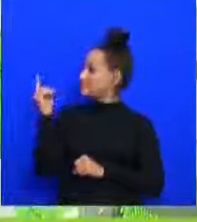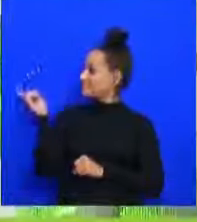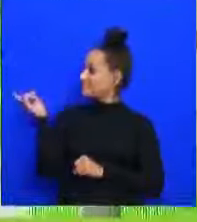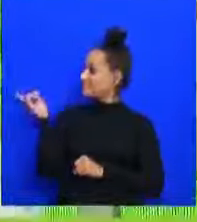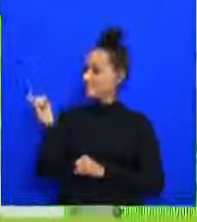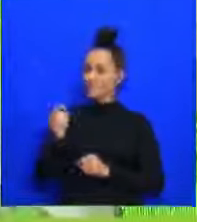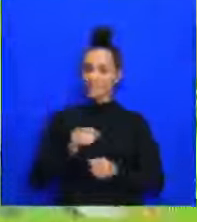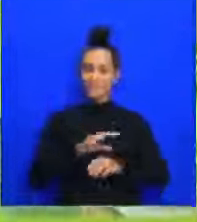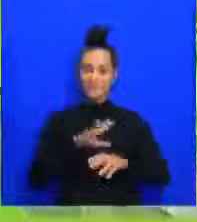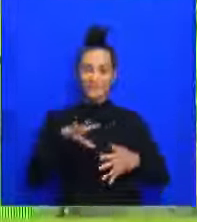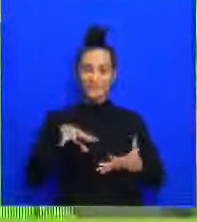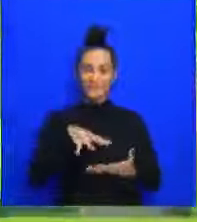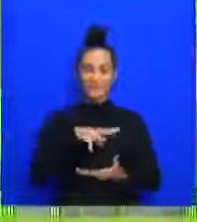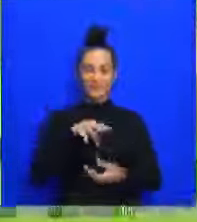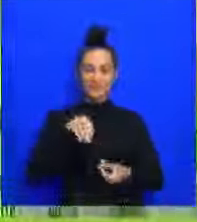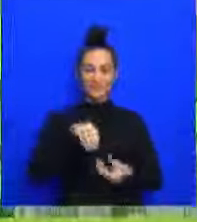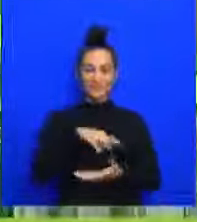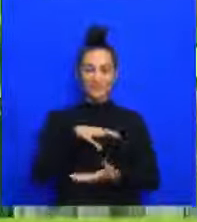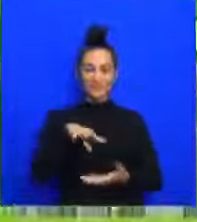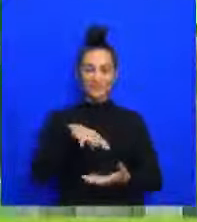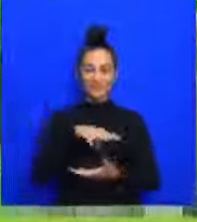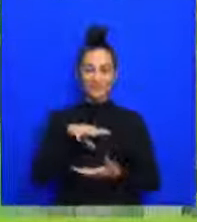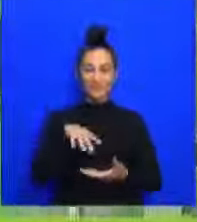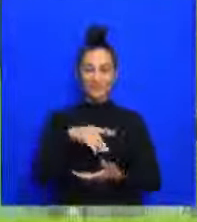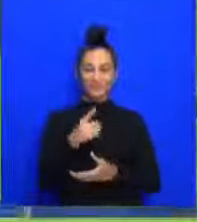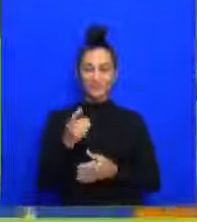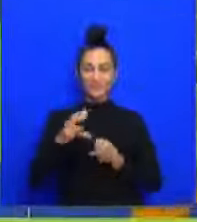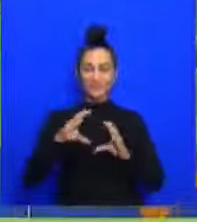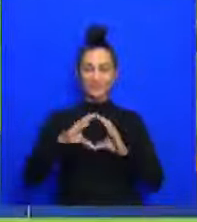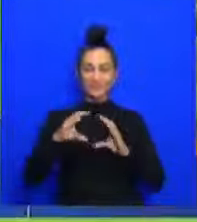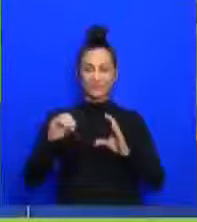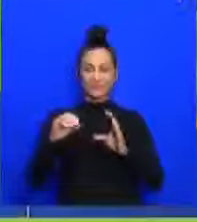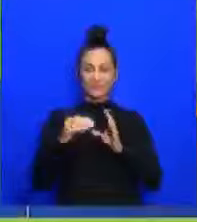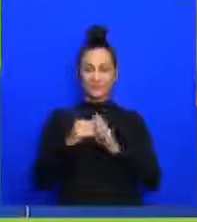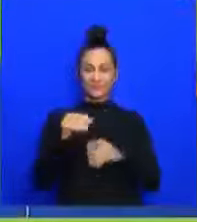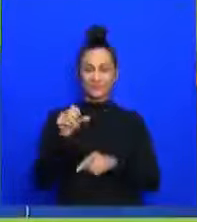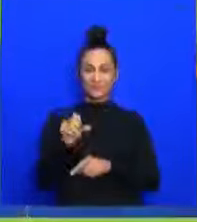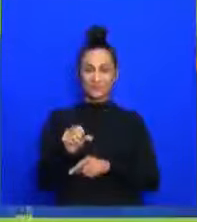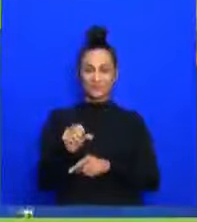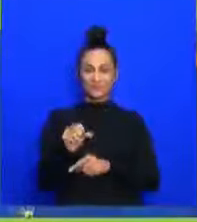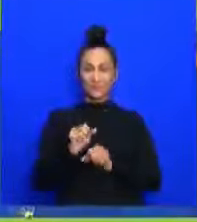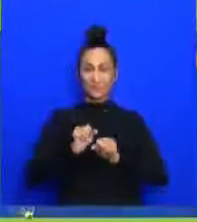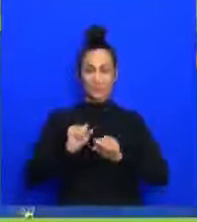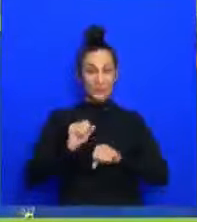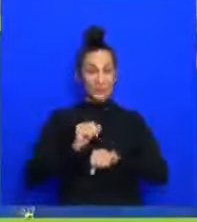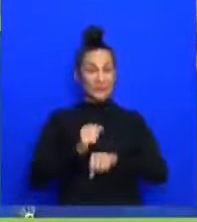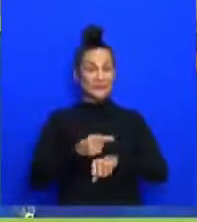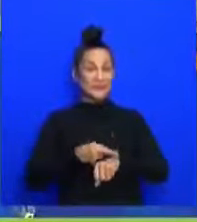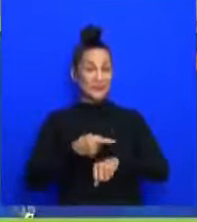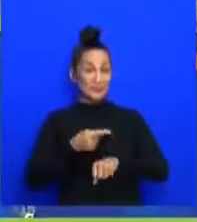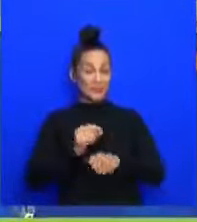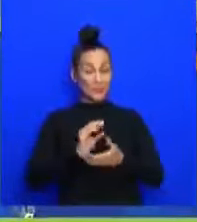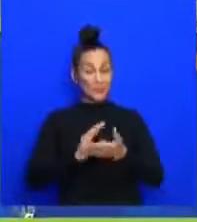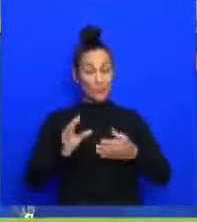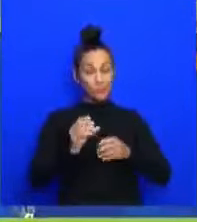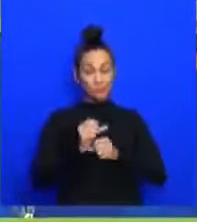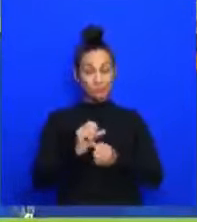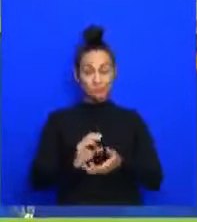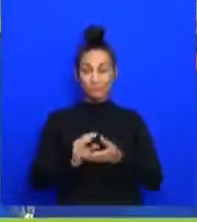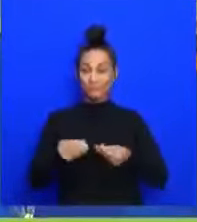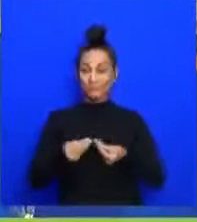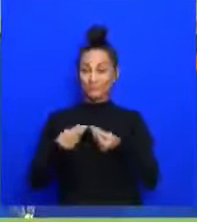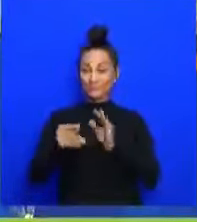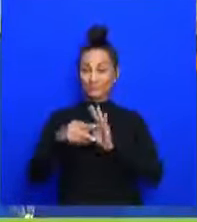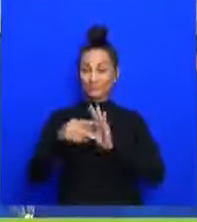valendo. Globo recarregado, embaralhando 10 bolas numeradas de 0 a 9. Pode ser agora. O prêmio está acumulado. Pode sair para